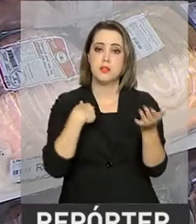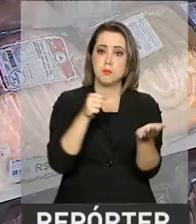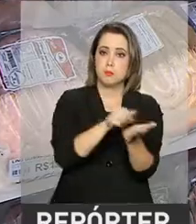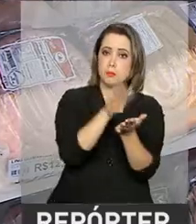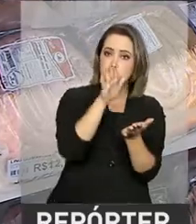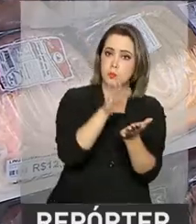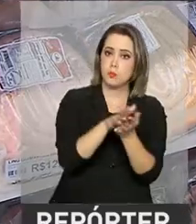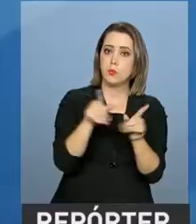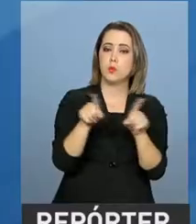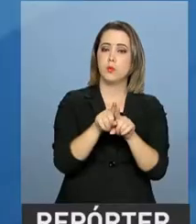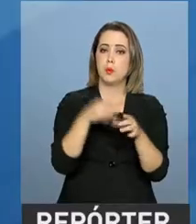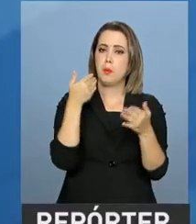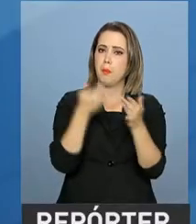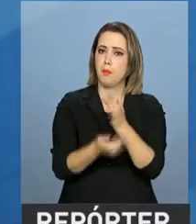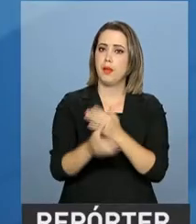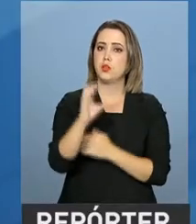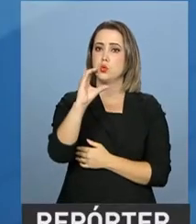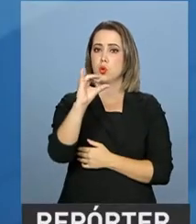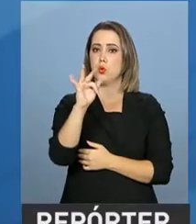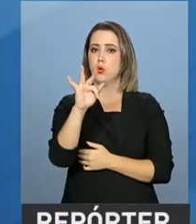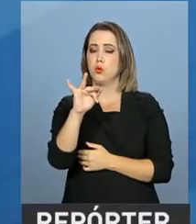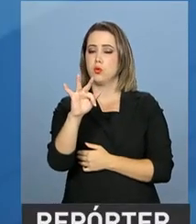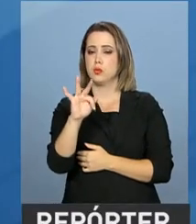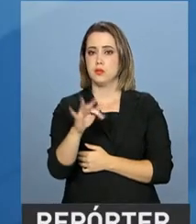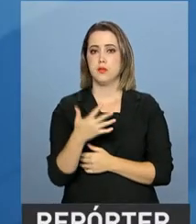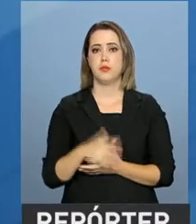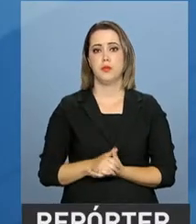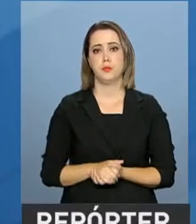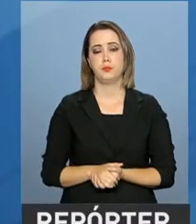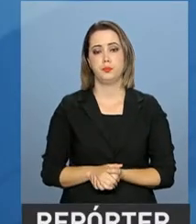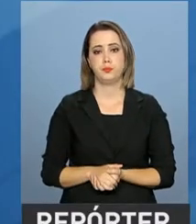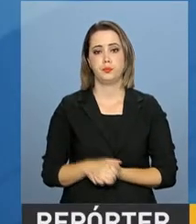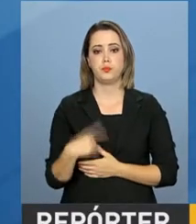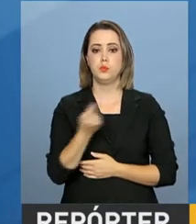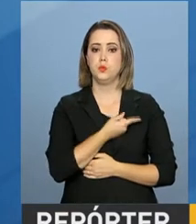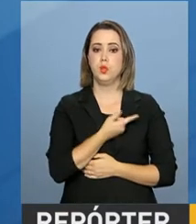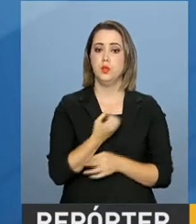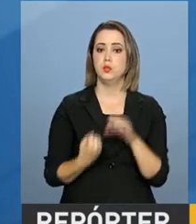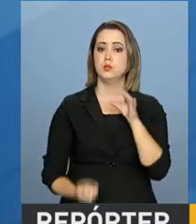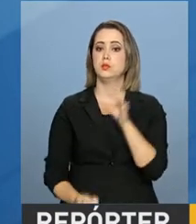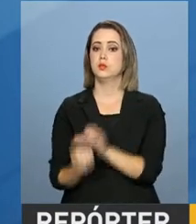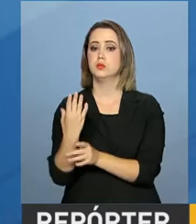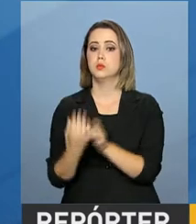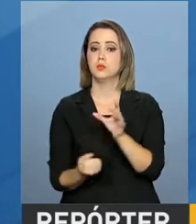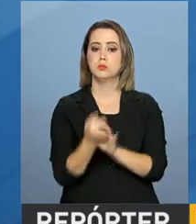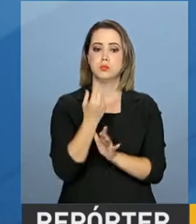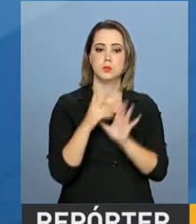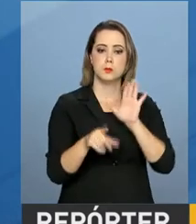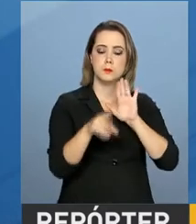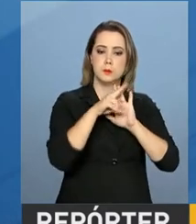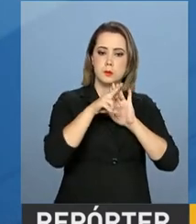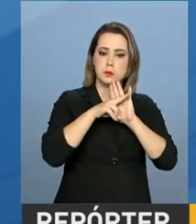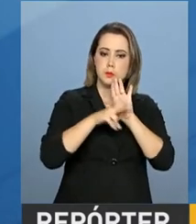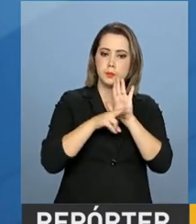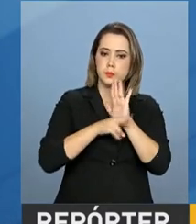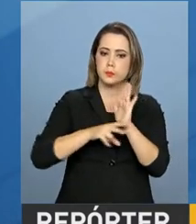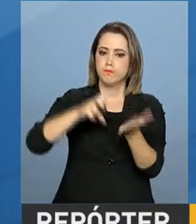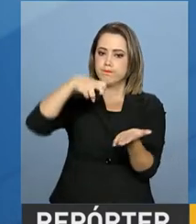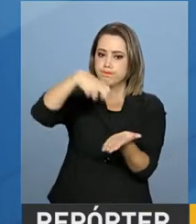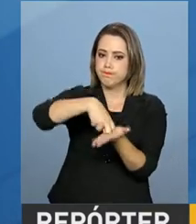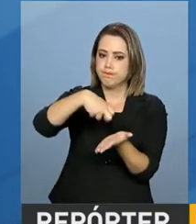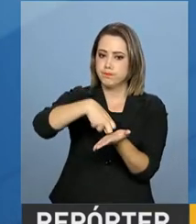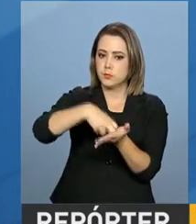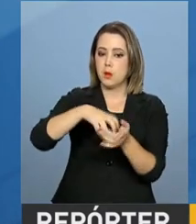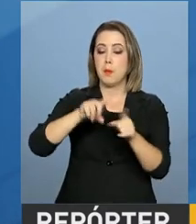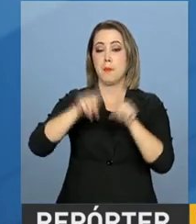em casos mais graves nós estamos criando regras coercitivas para os infratores às regras claras de